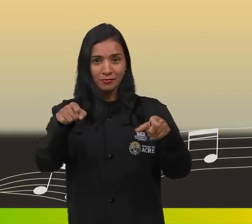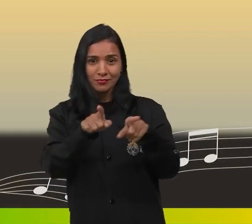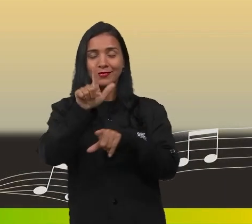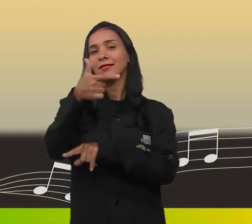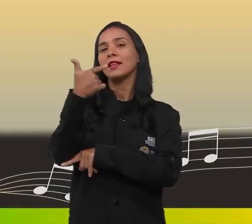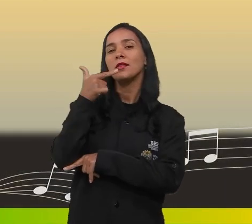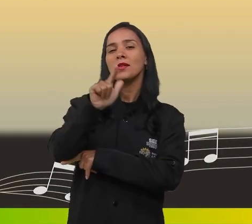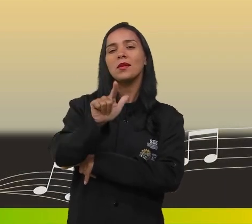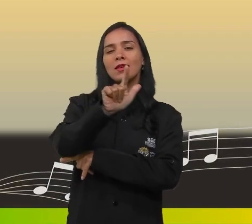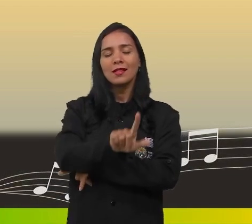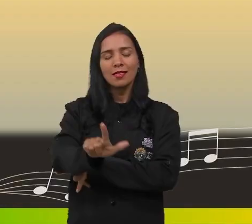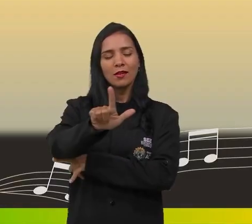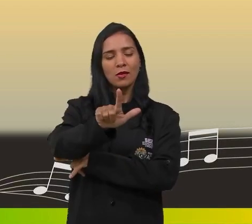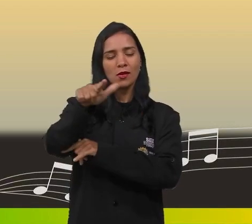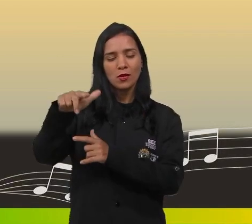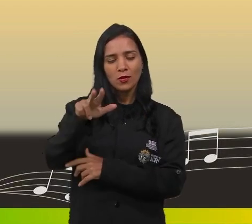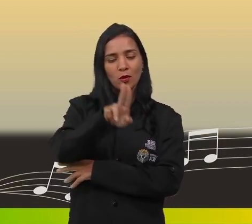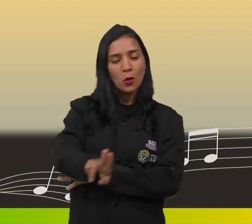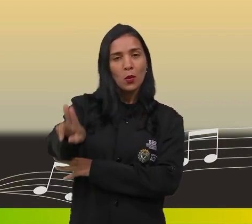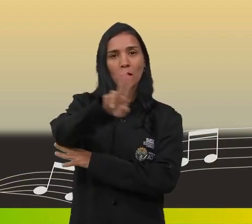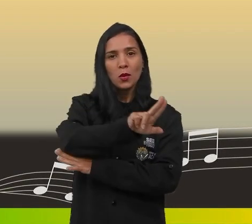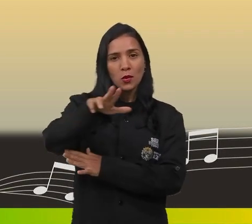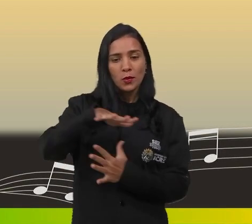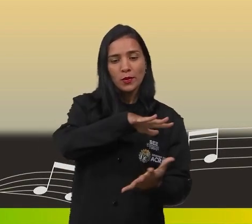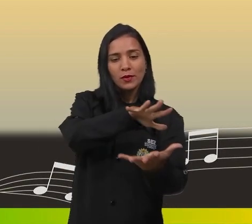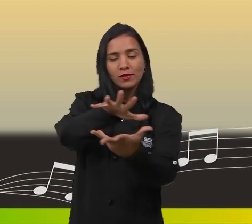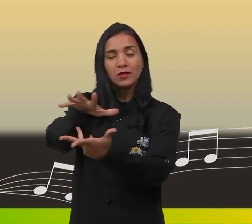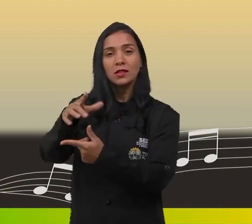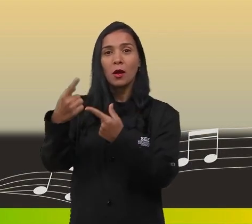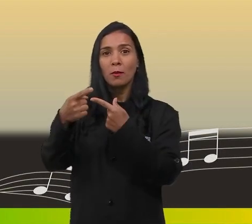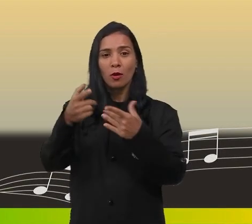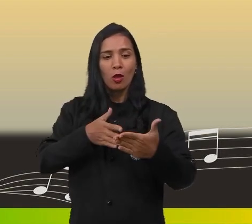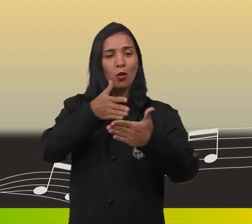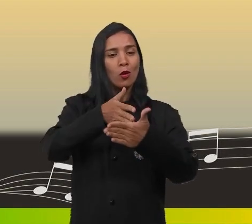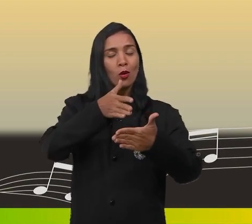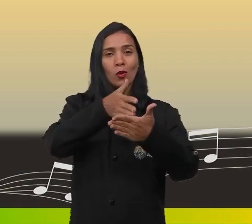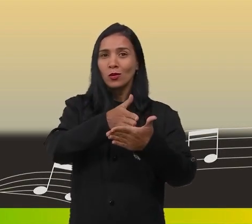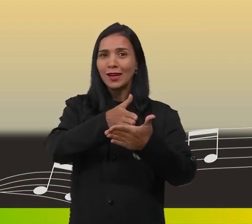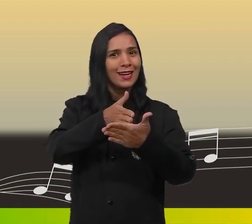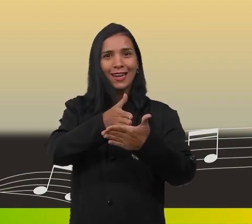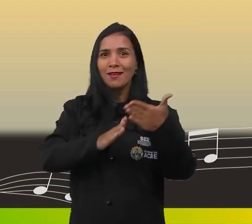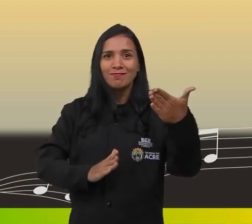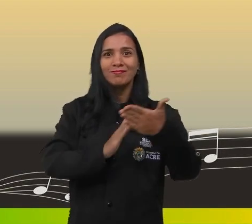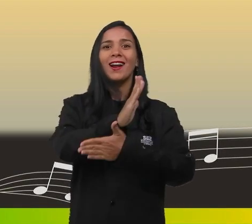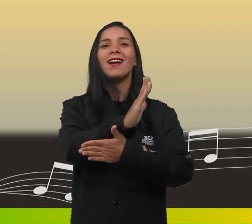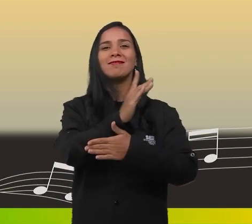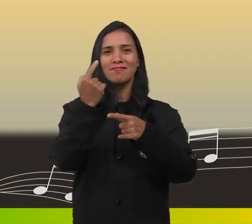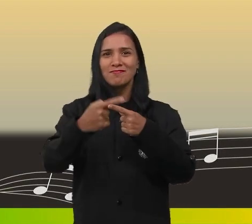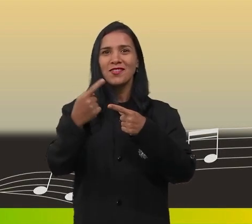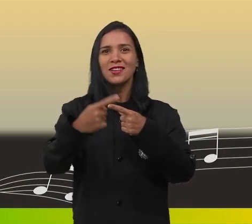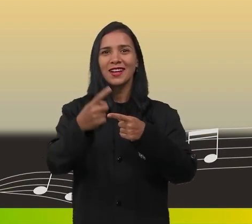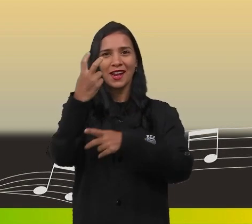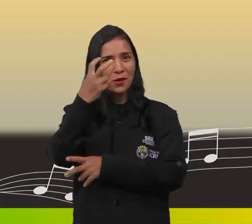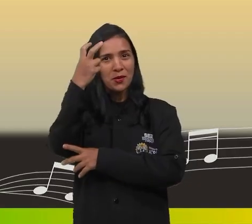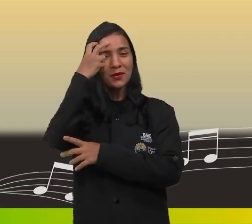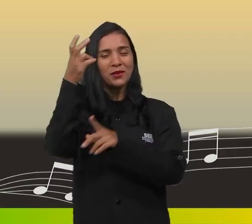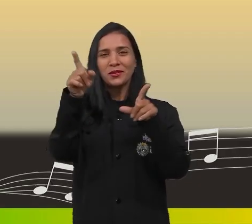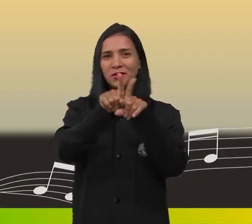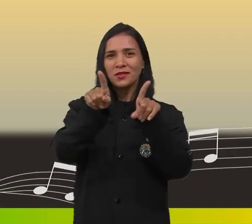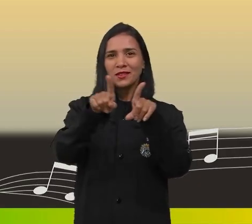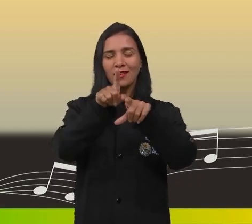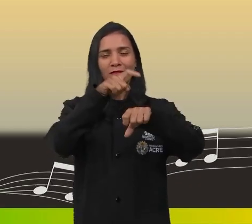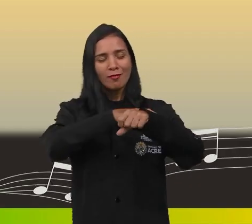linguagem universal, transcende barreiras culturais e temporais. Sua complexidade reside